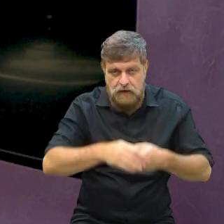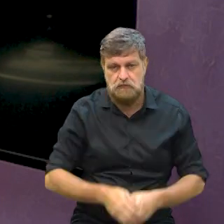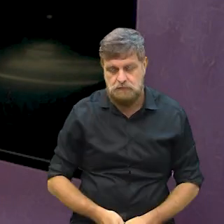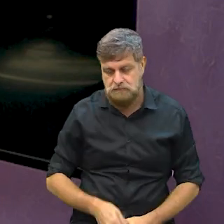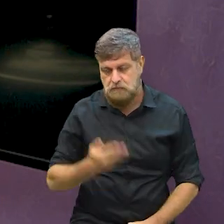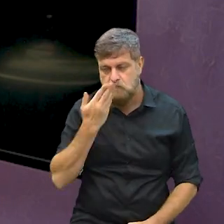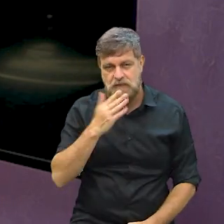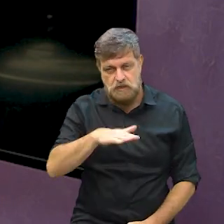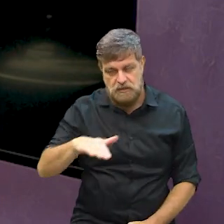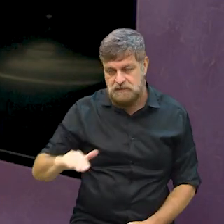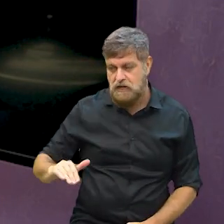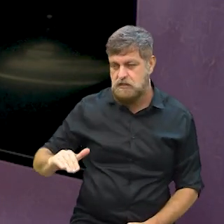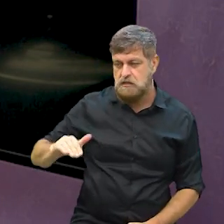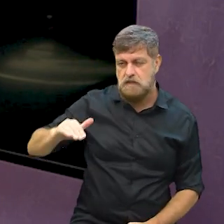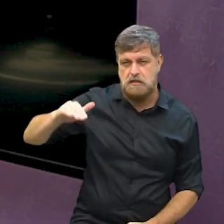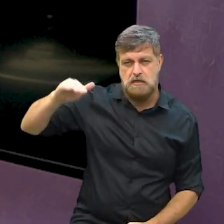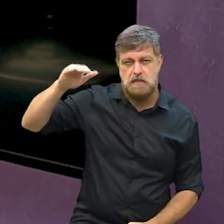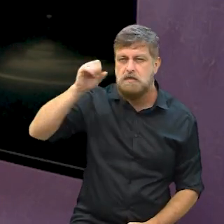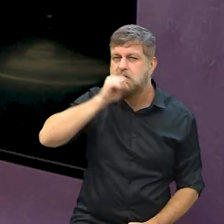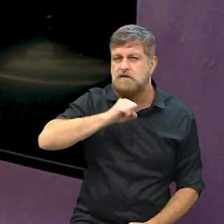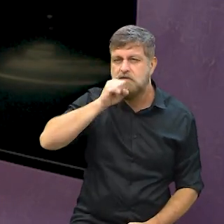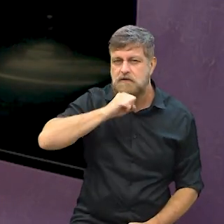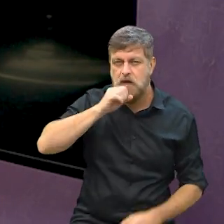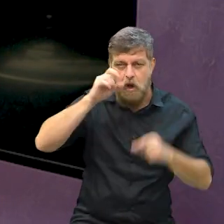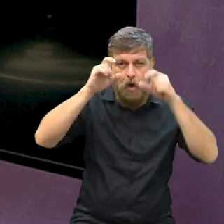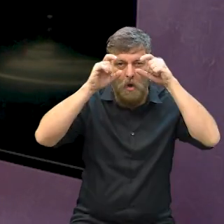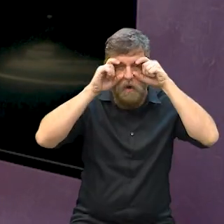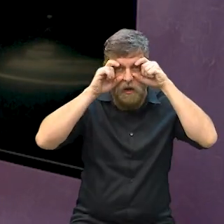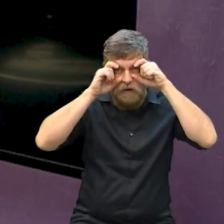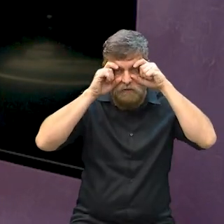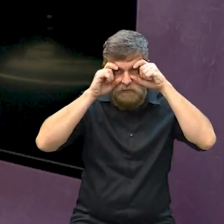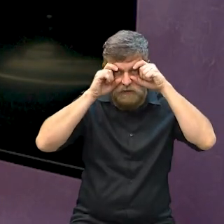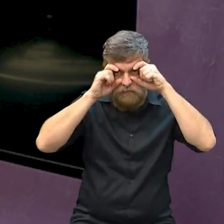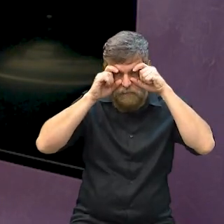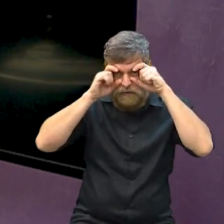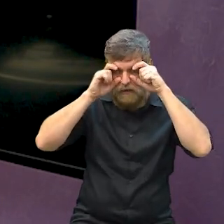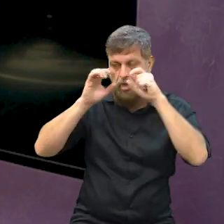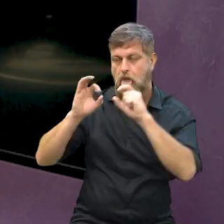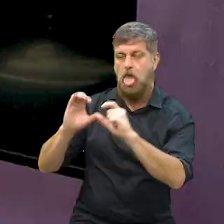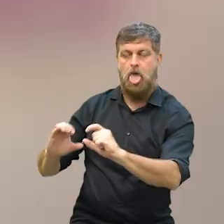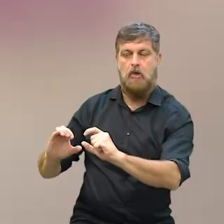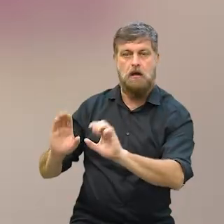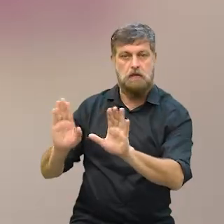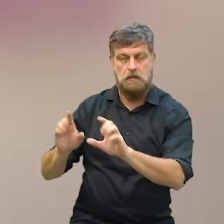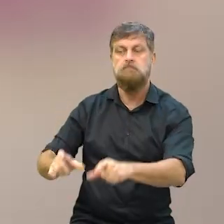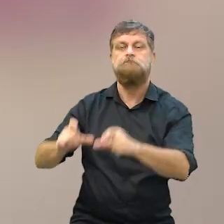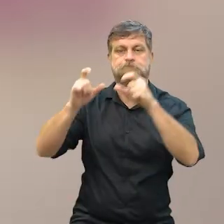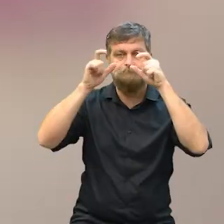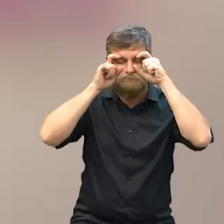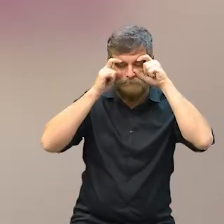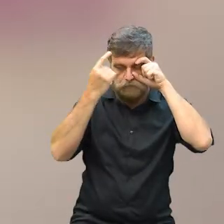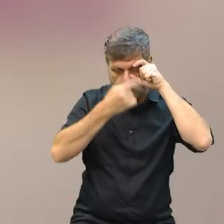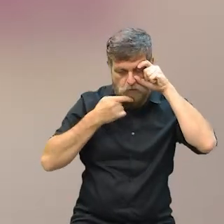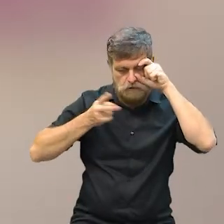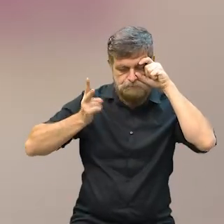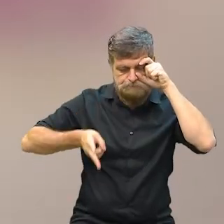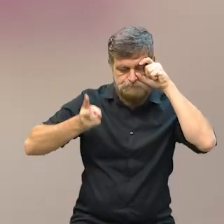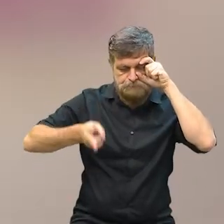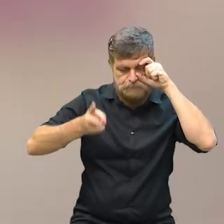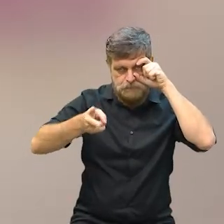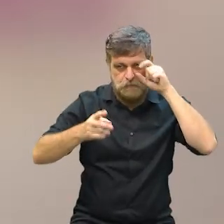isso desde criança até os mais velhos. Óculos não é enfeite. Exatamente, eu acho